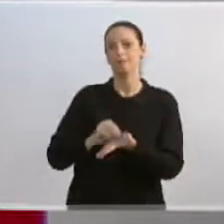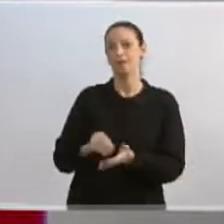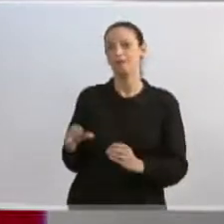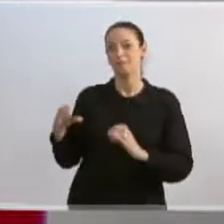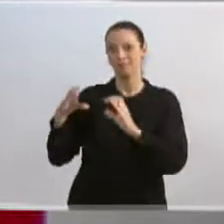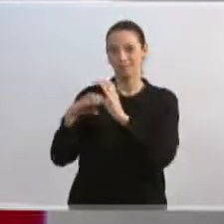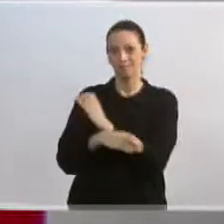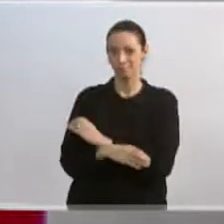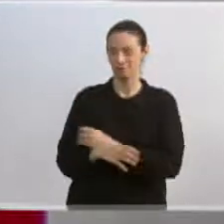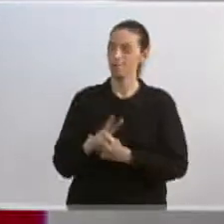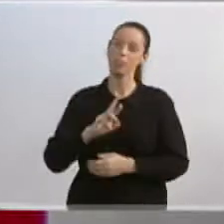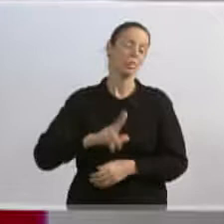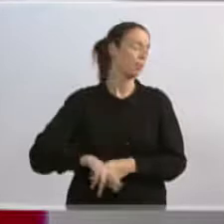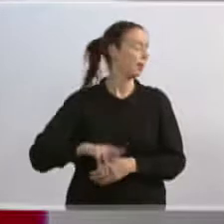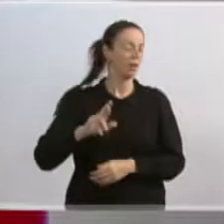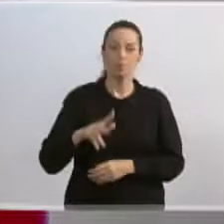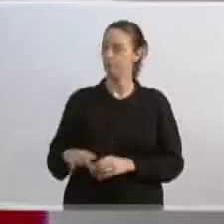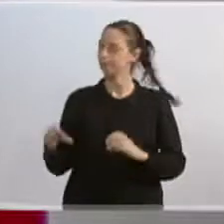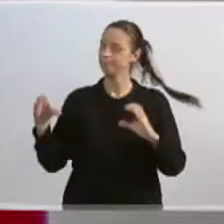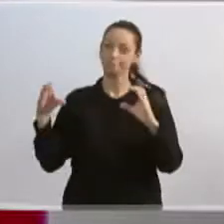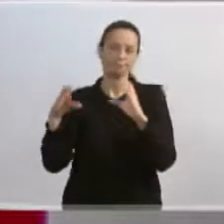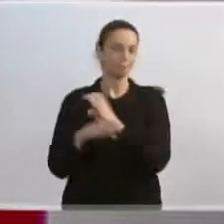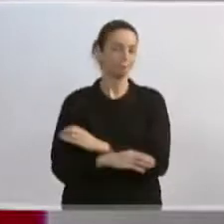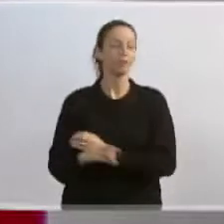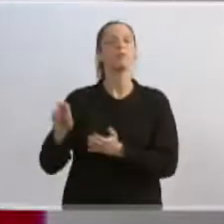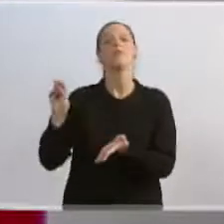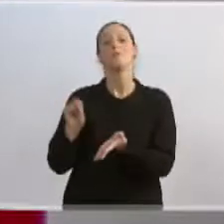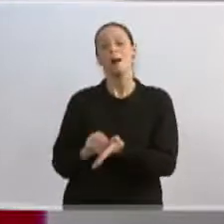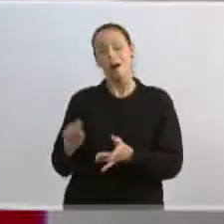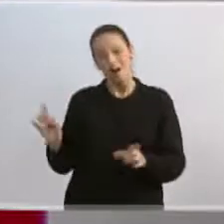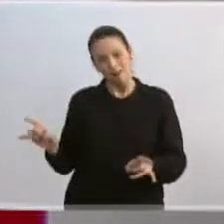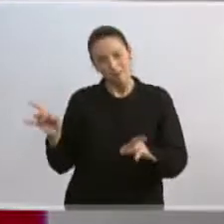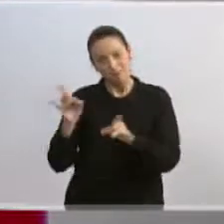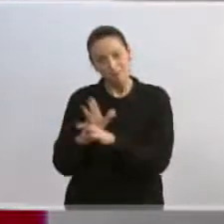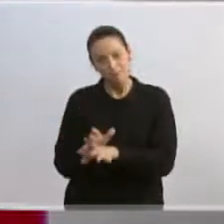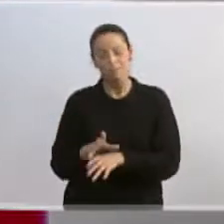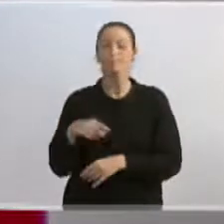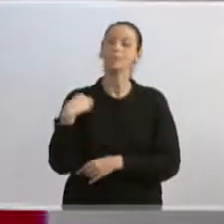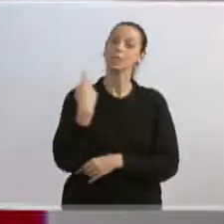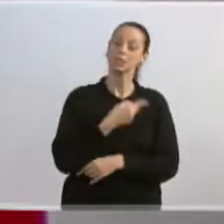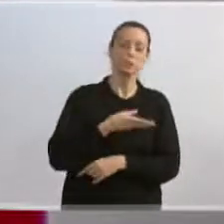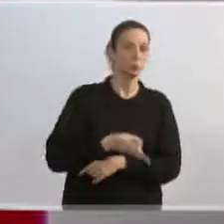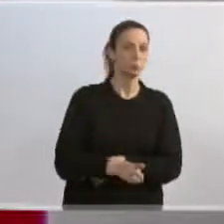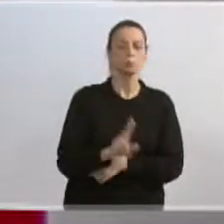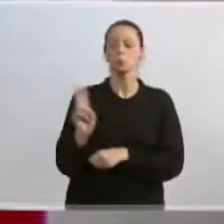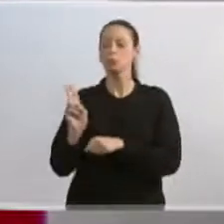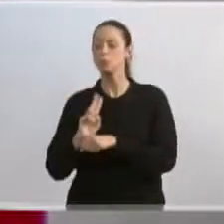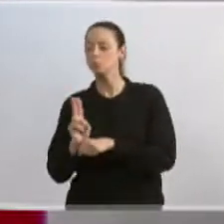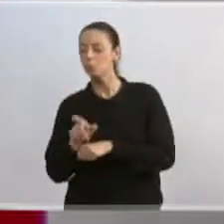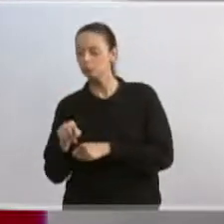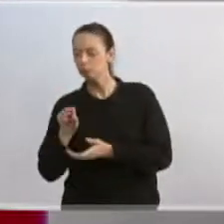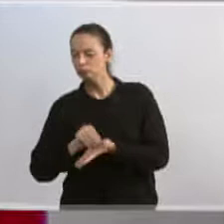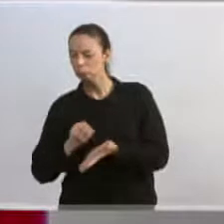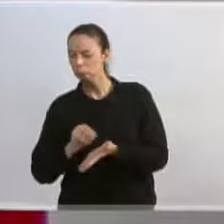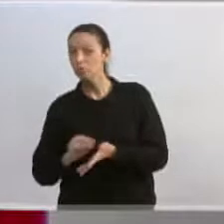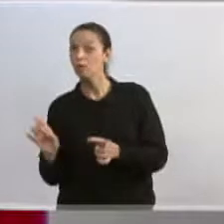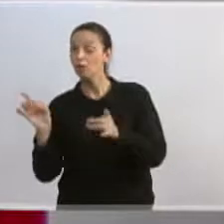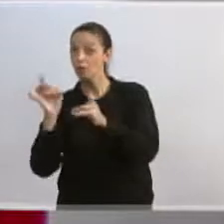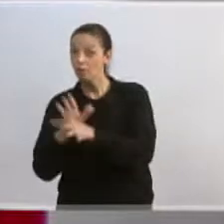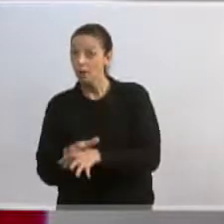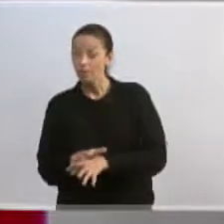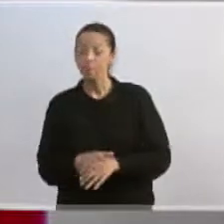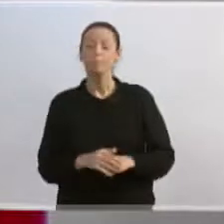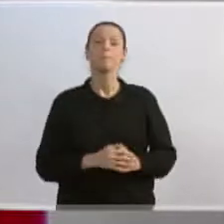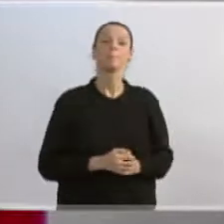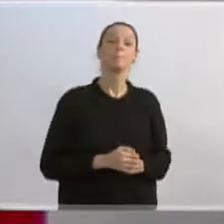uma obra concluída e nós vamos continuar acompanhando e fiscalizando exercendo nosso papel mas pelo